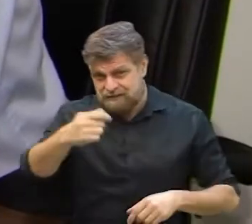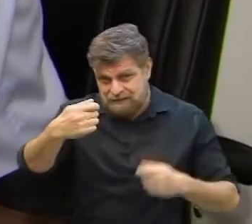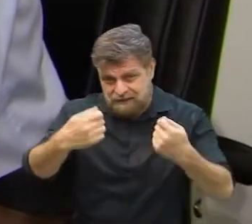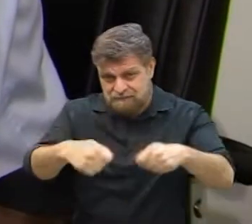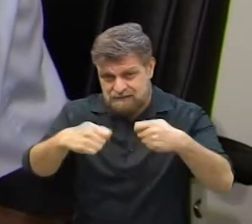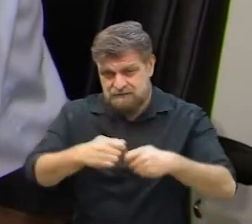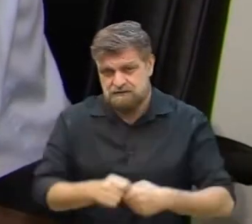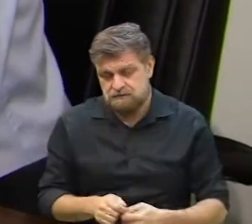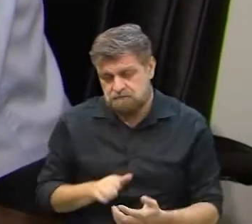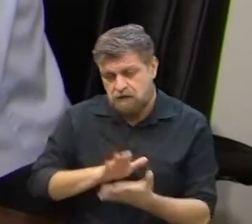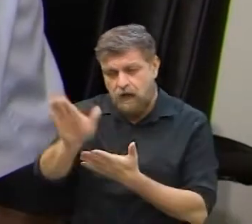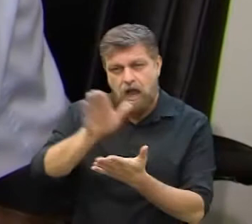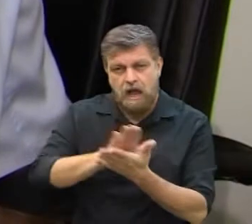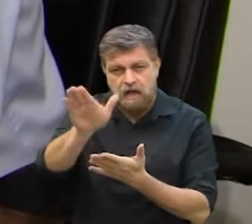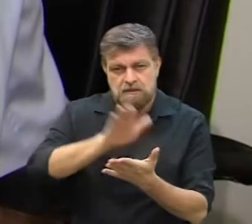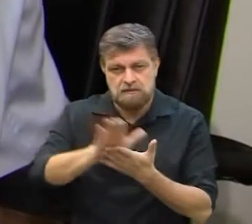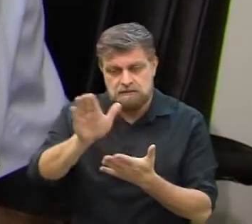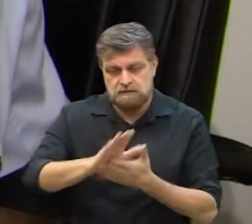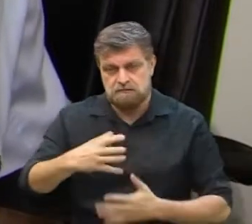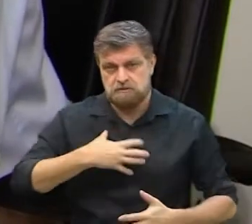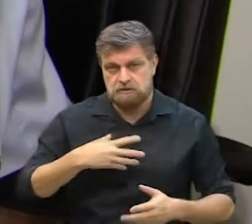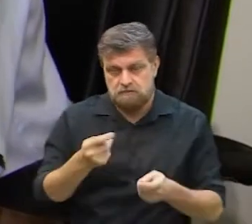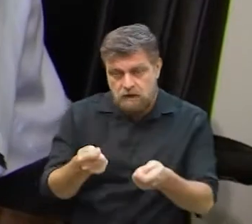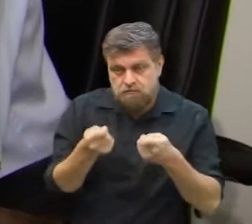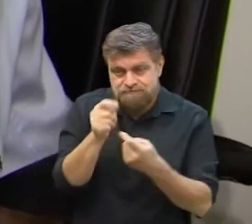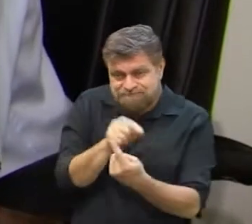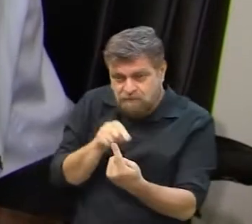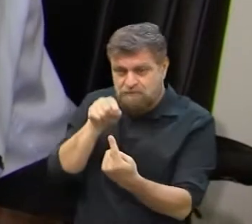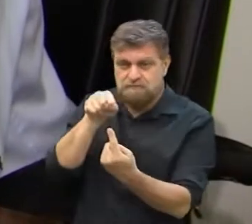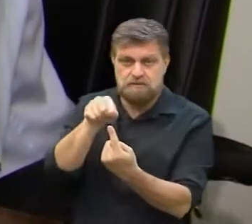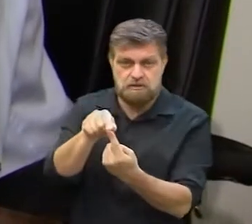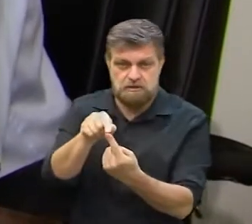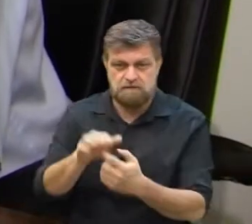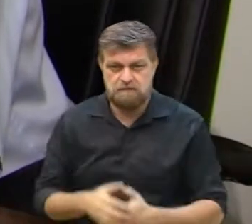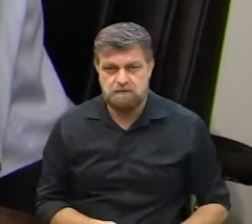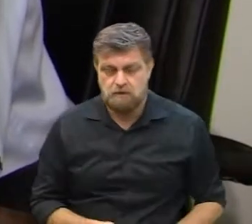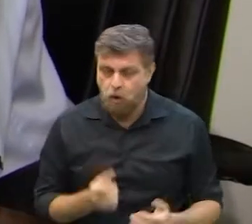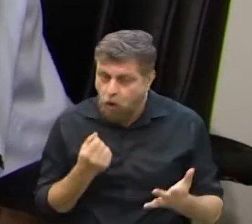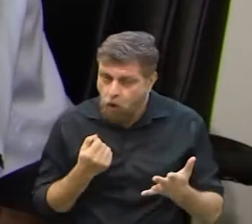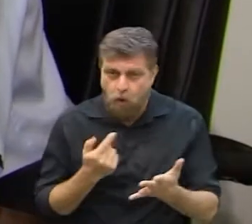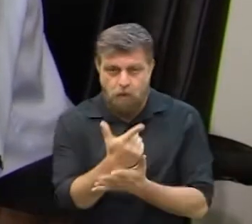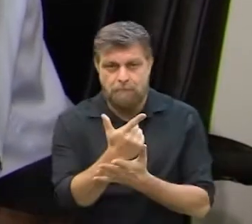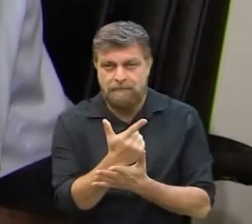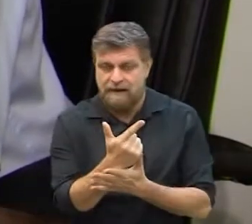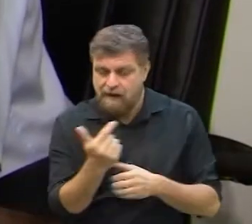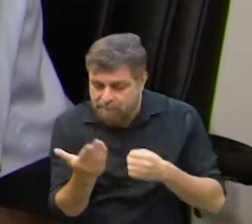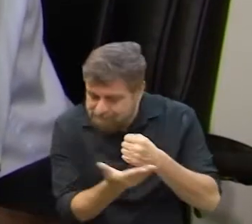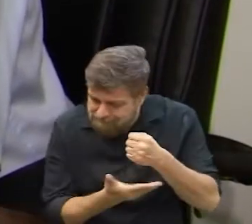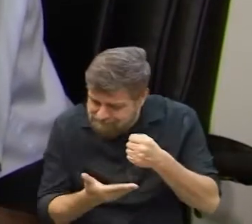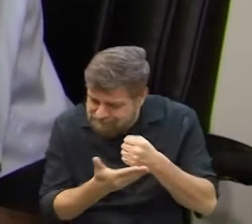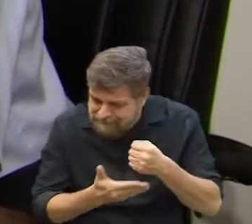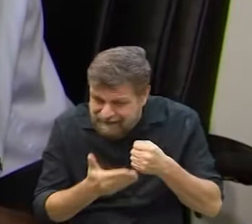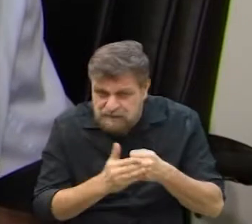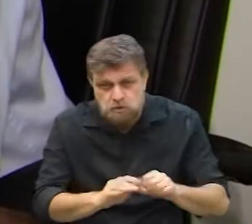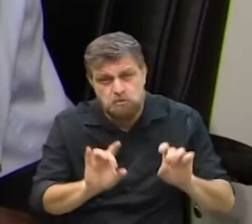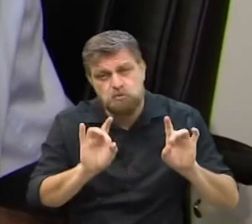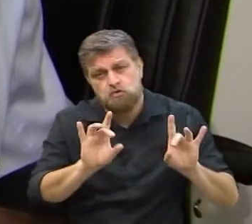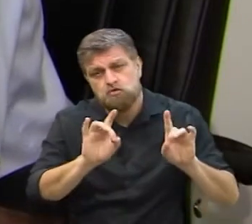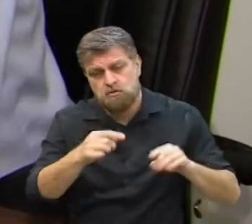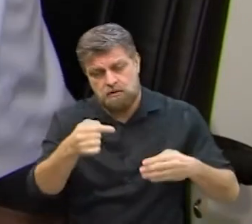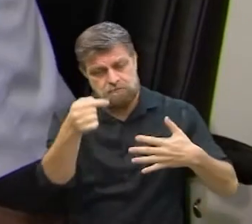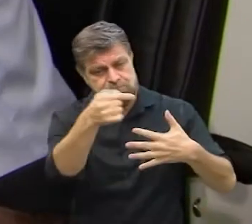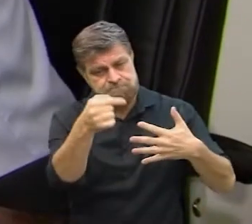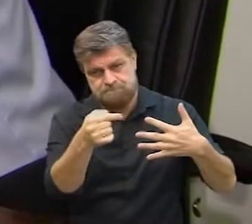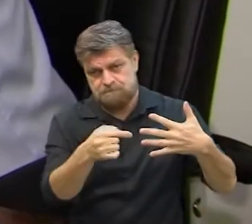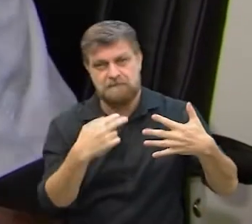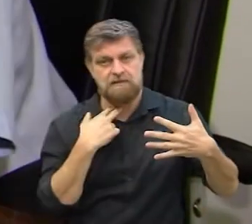ele precisa gastar de uma forma muito mais objetiva, quer dizer, só comprar